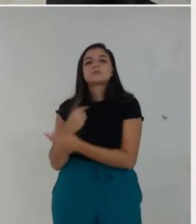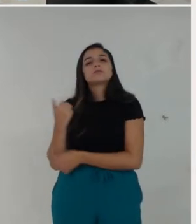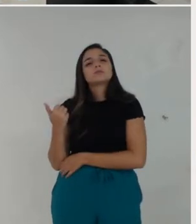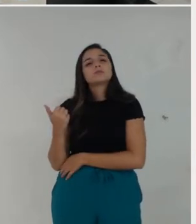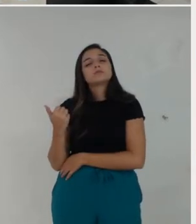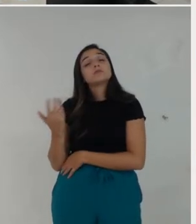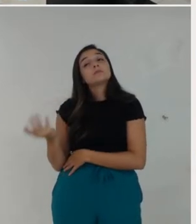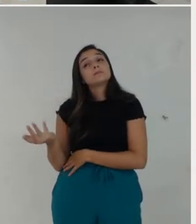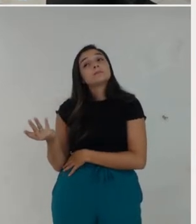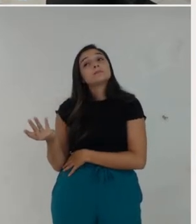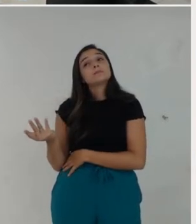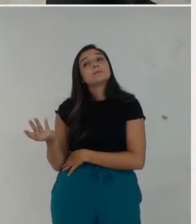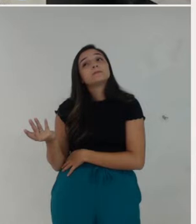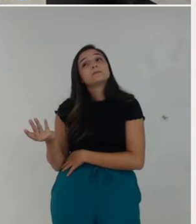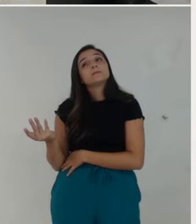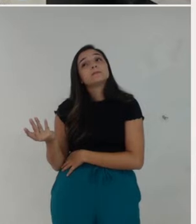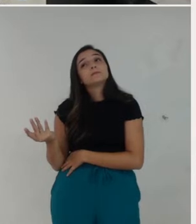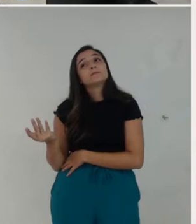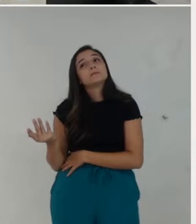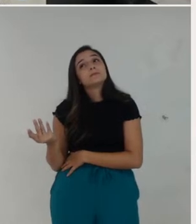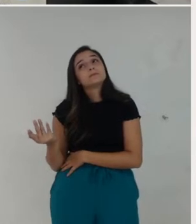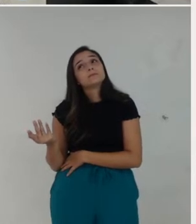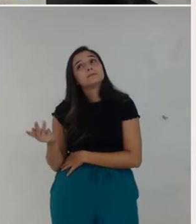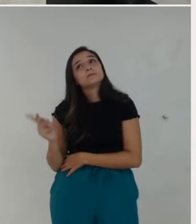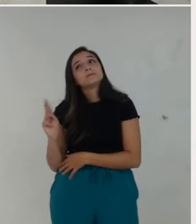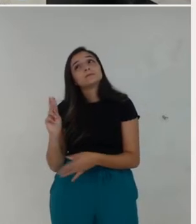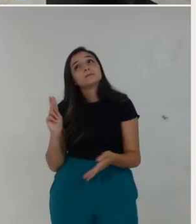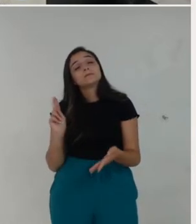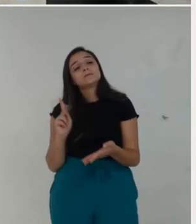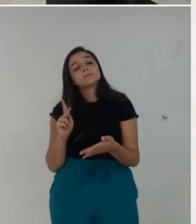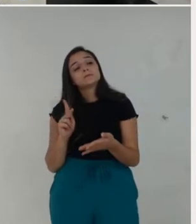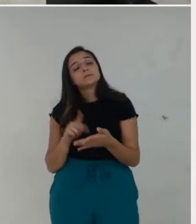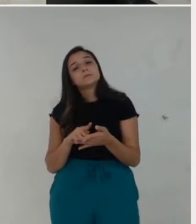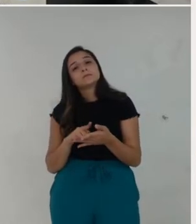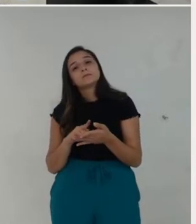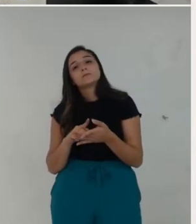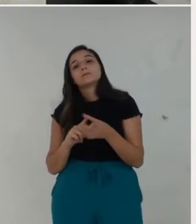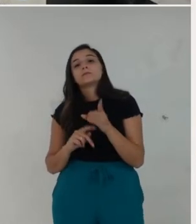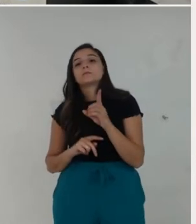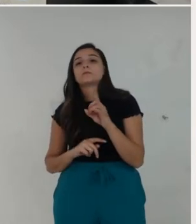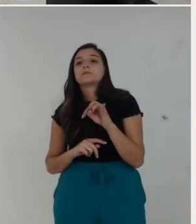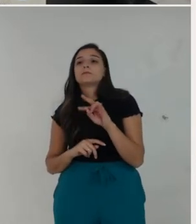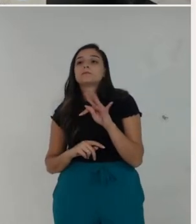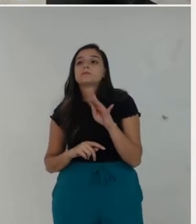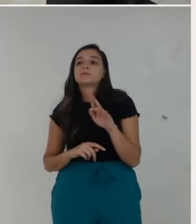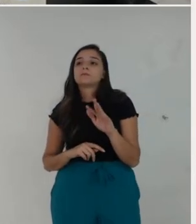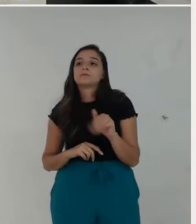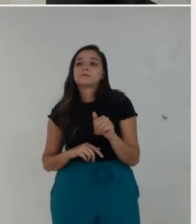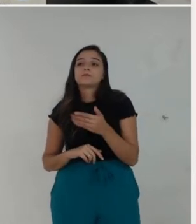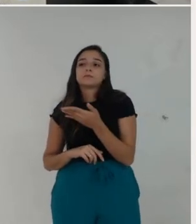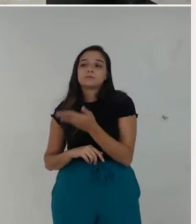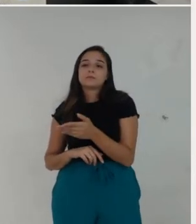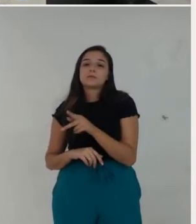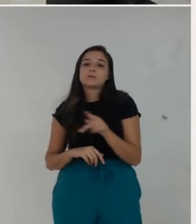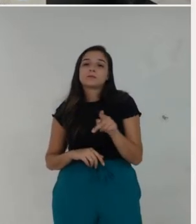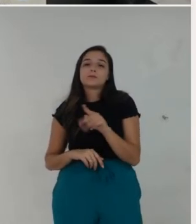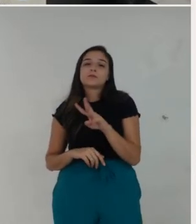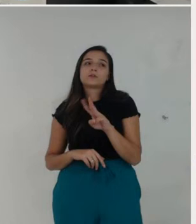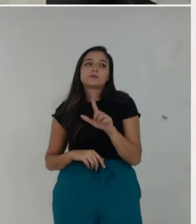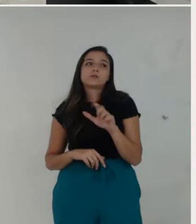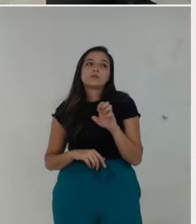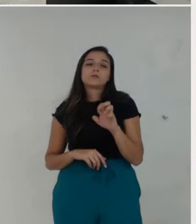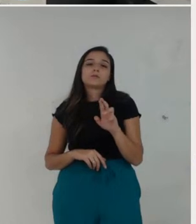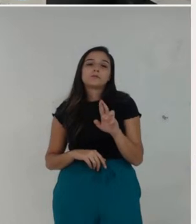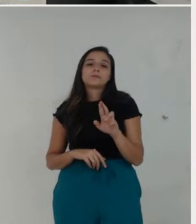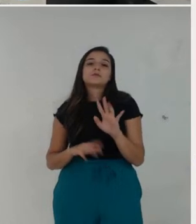Então, em definitiva, o DITRA, inclusive o professor Walter adiantou já isso, né, no